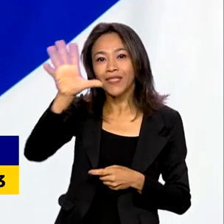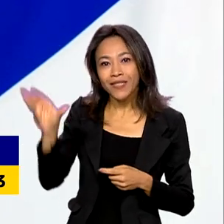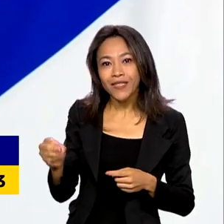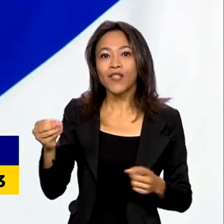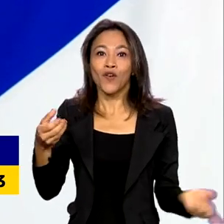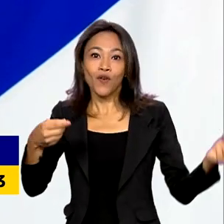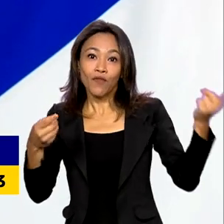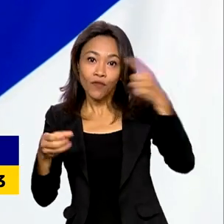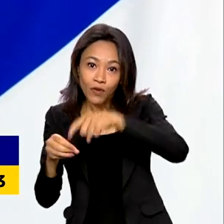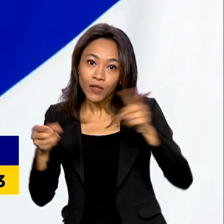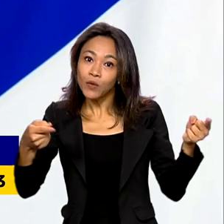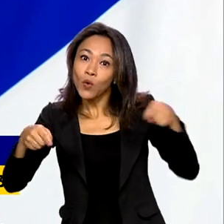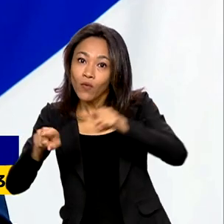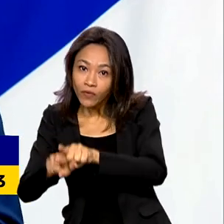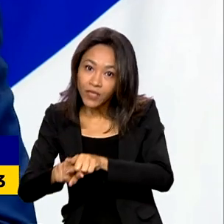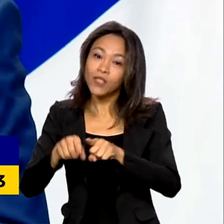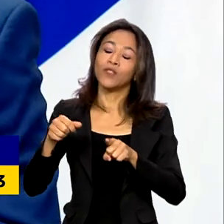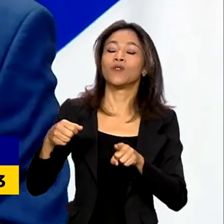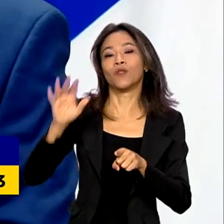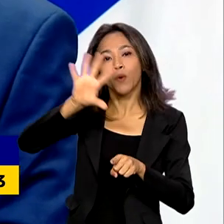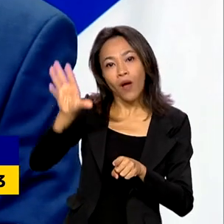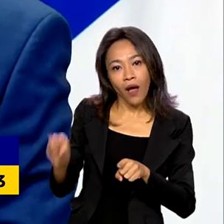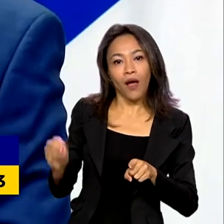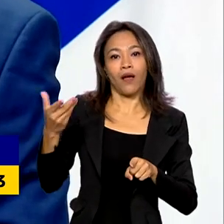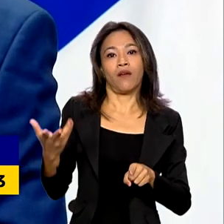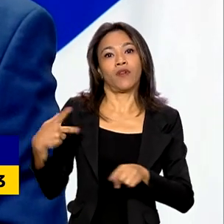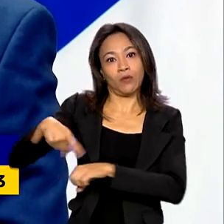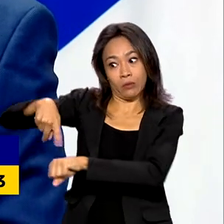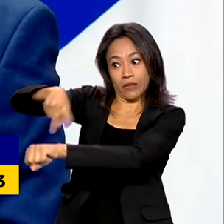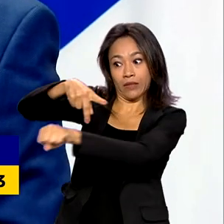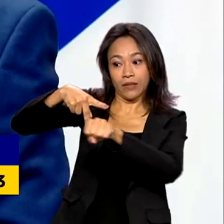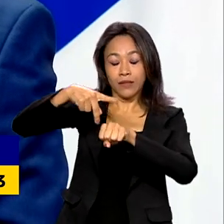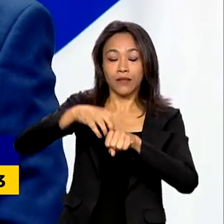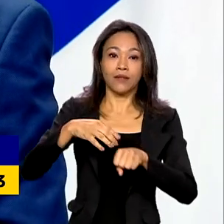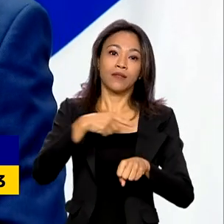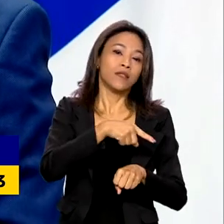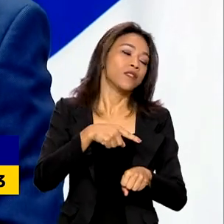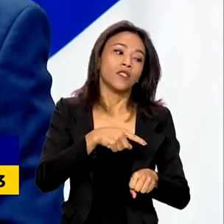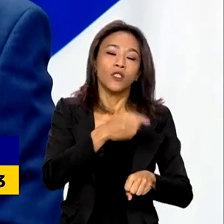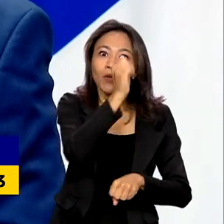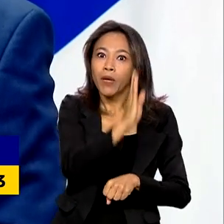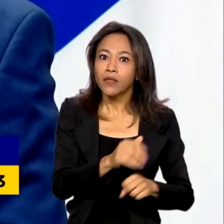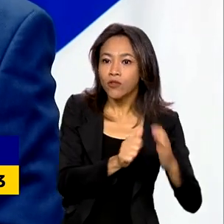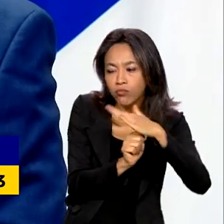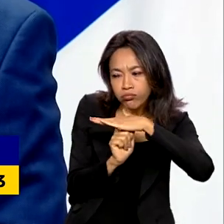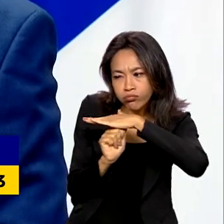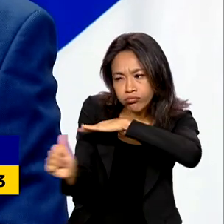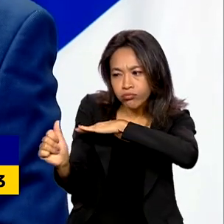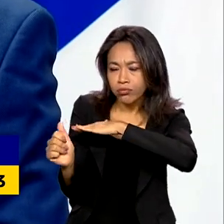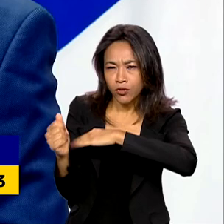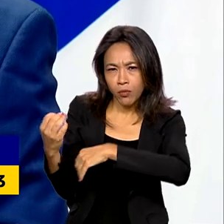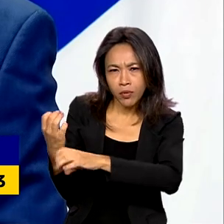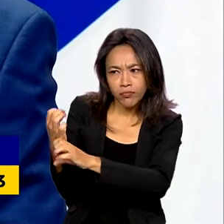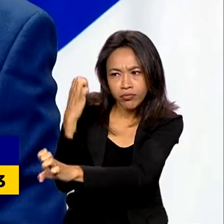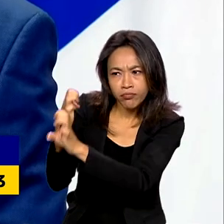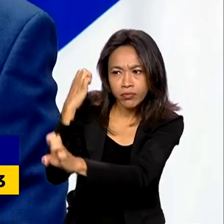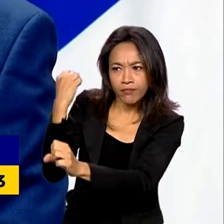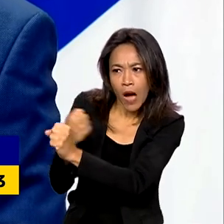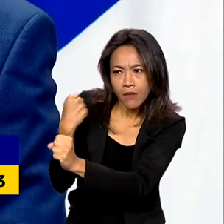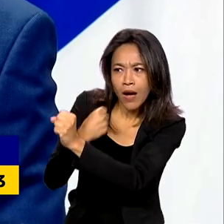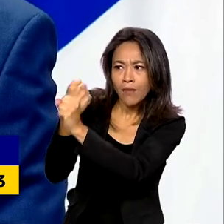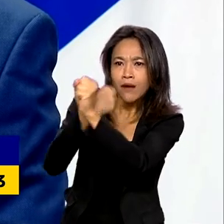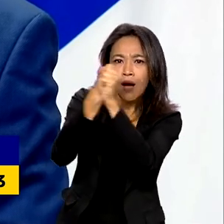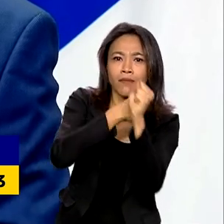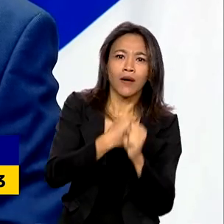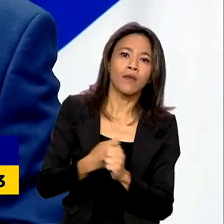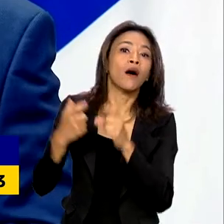convênios com a África, da volta dos investimentos do Brasil, de financiamento da engenharia brasileira para fazer obras